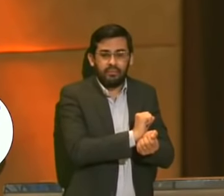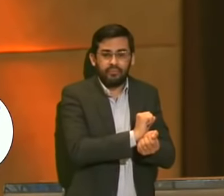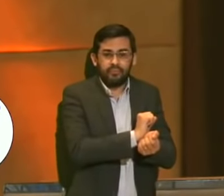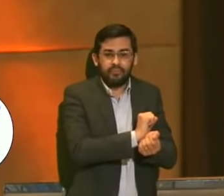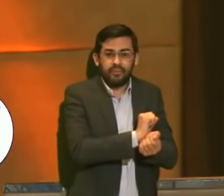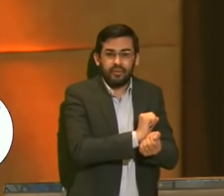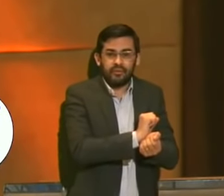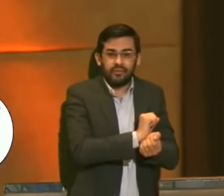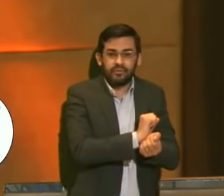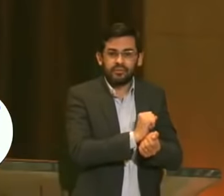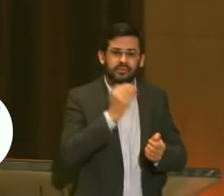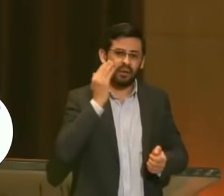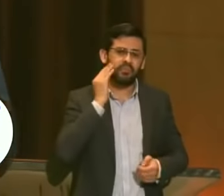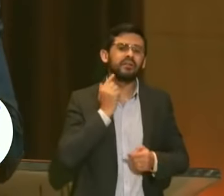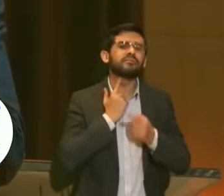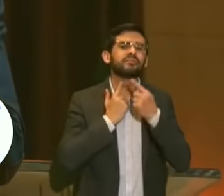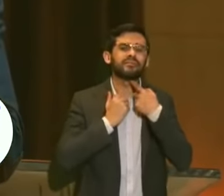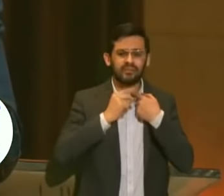pela nossa carne.